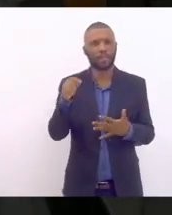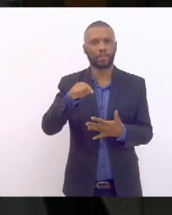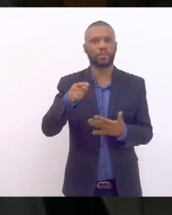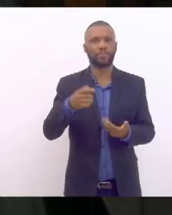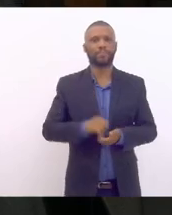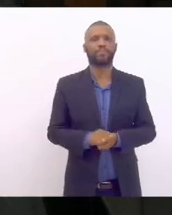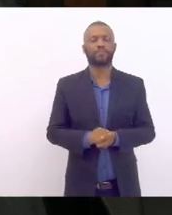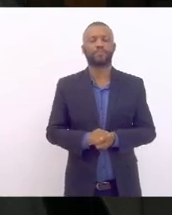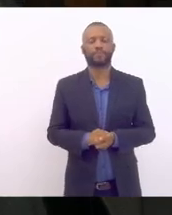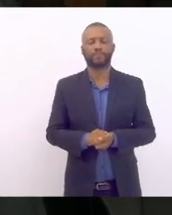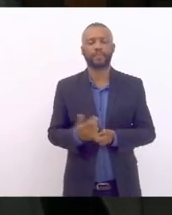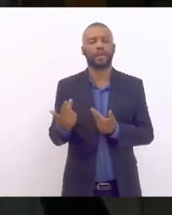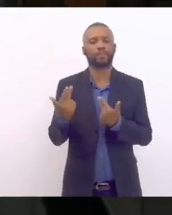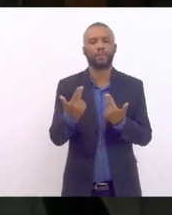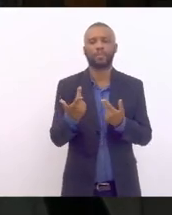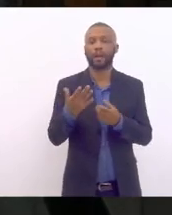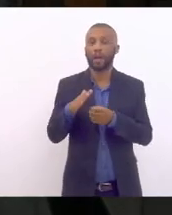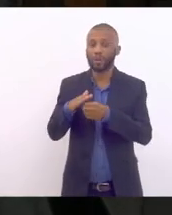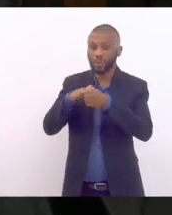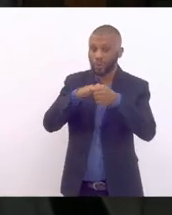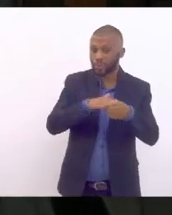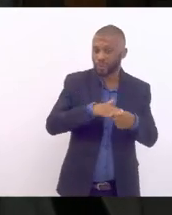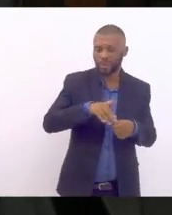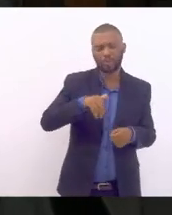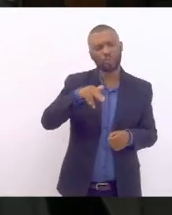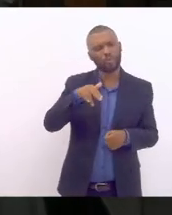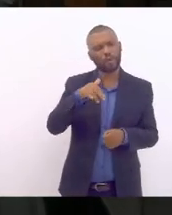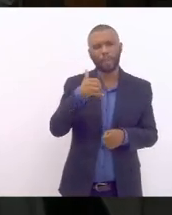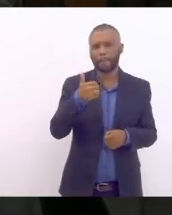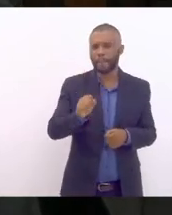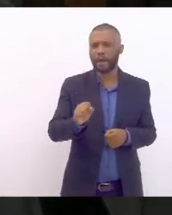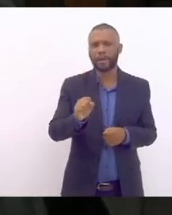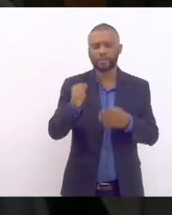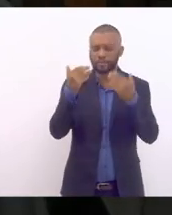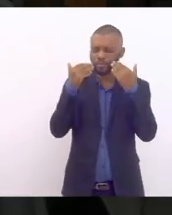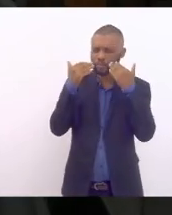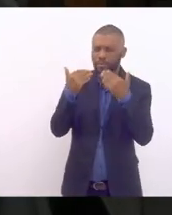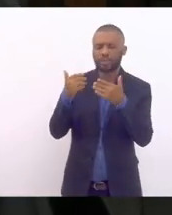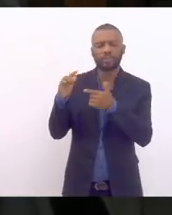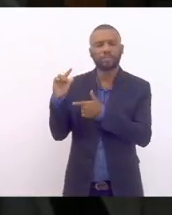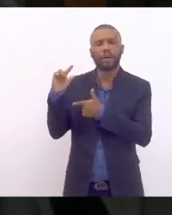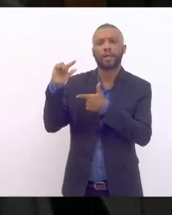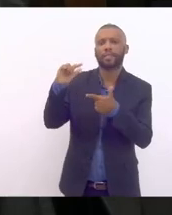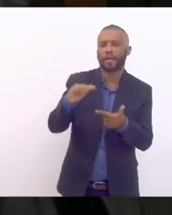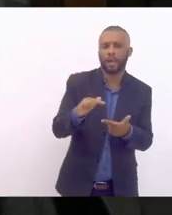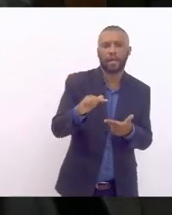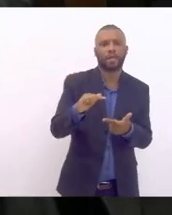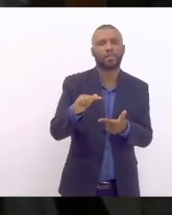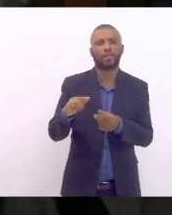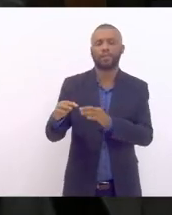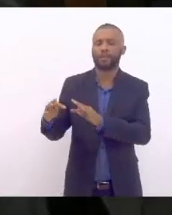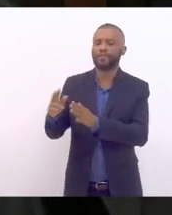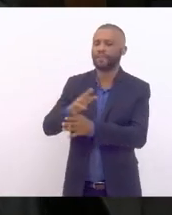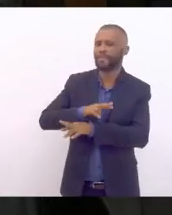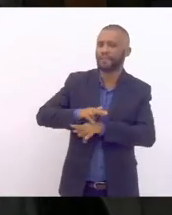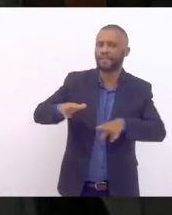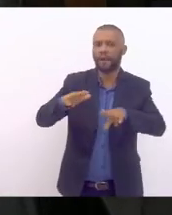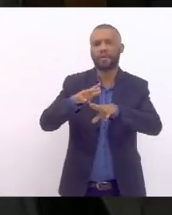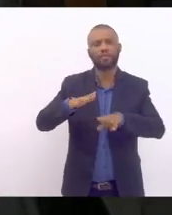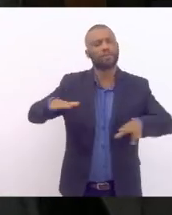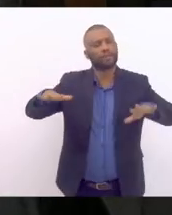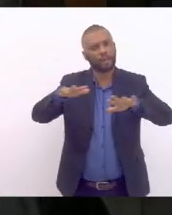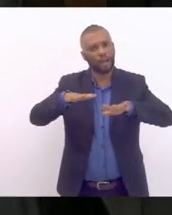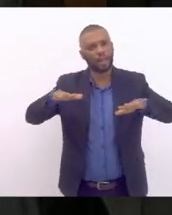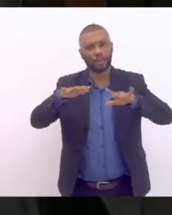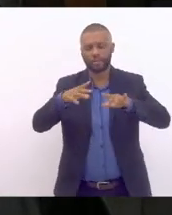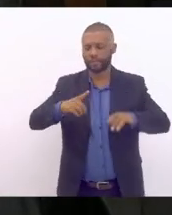é assim que me diziam Tortura Nunca Mais diante do retrocesso em todos os campos estamos vivendo hoje